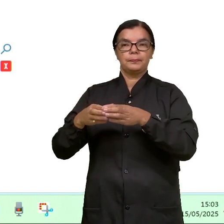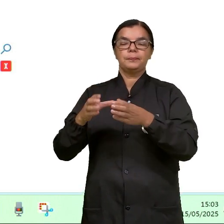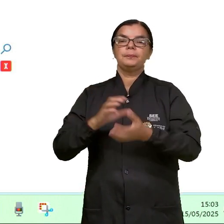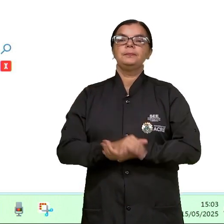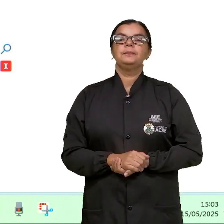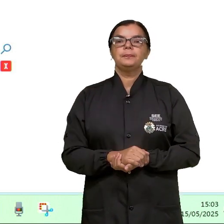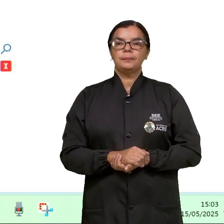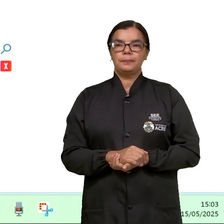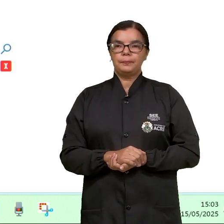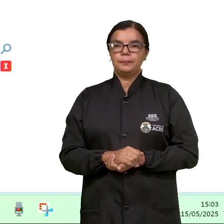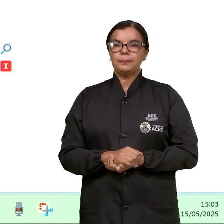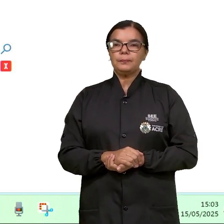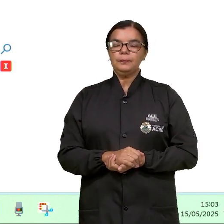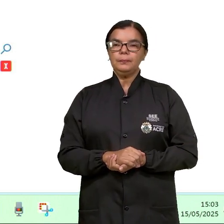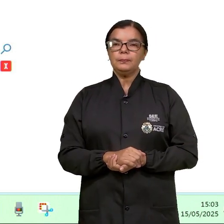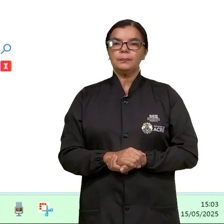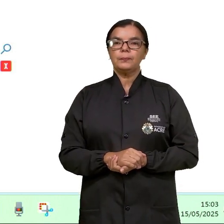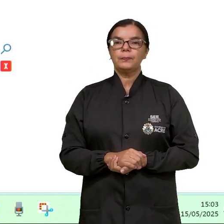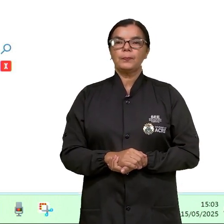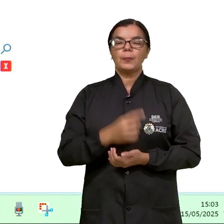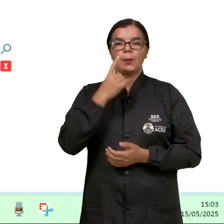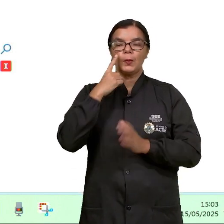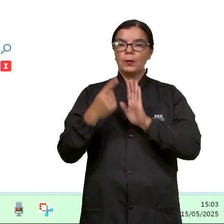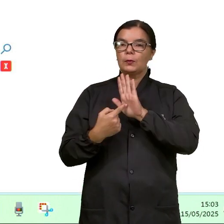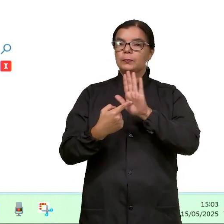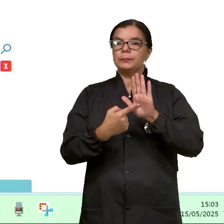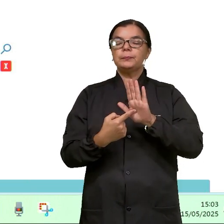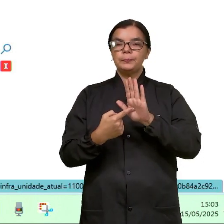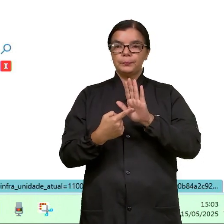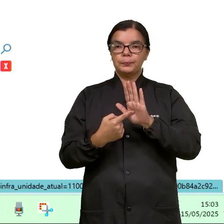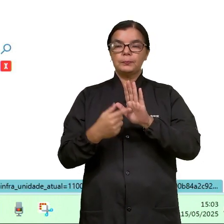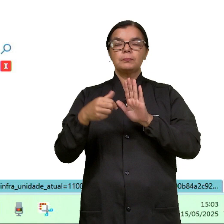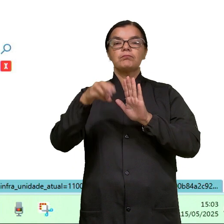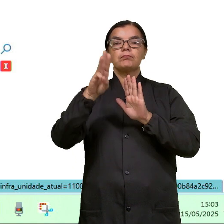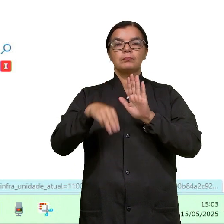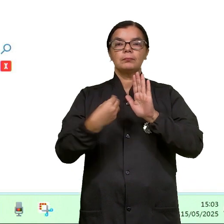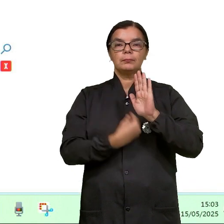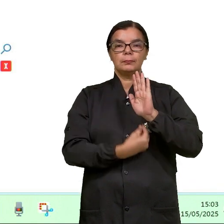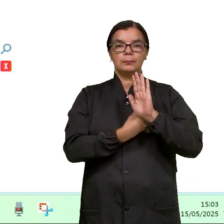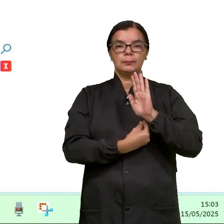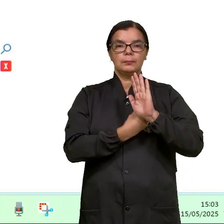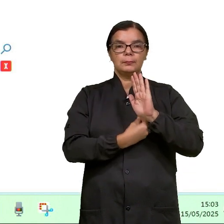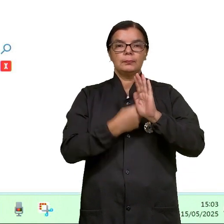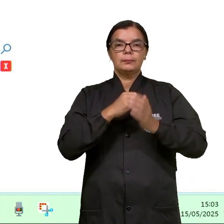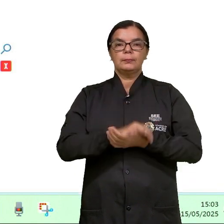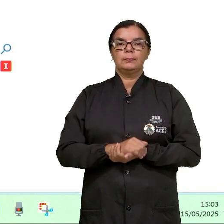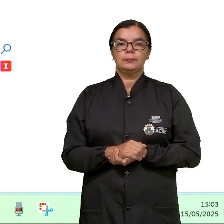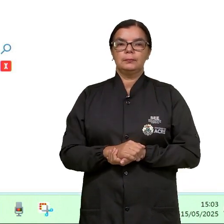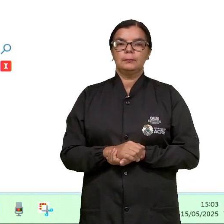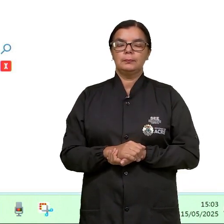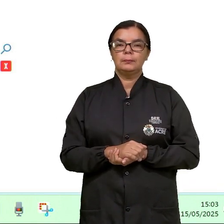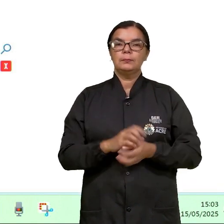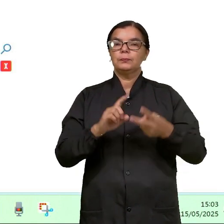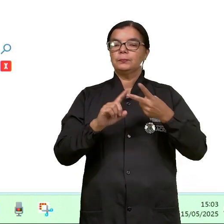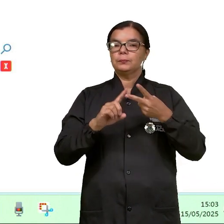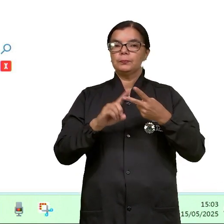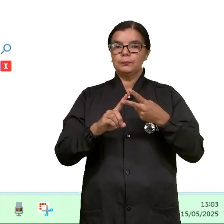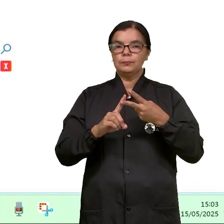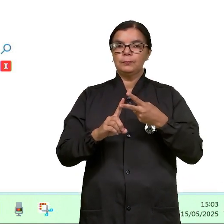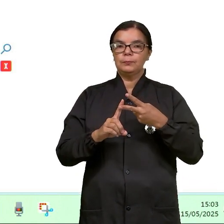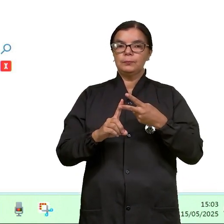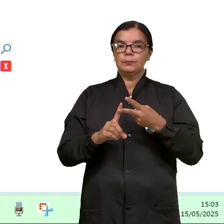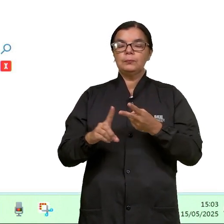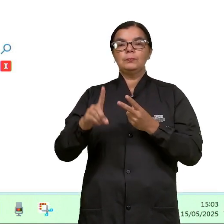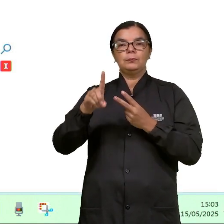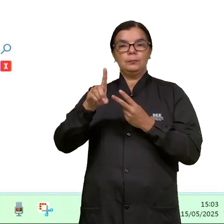Eu criei aqui o bloco, ó, é o meu setor. E quem mais vai participar? O PGE DTI, o